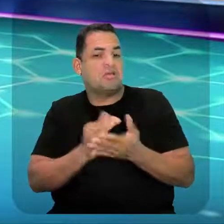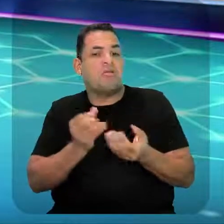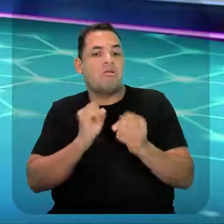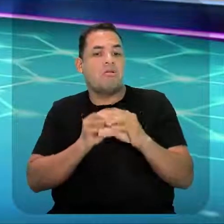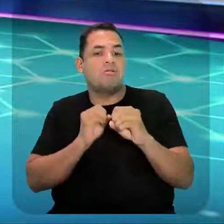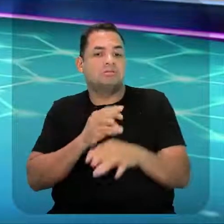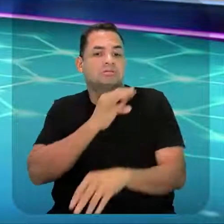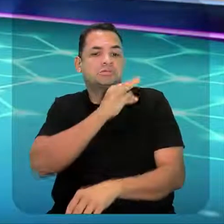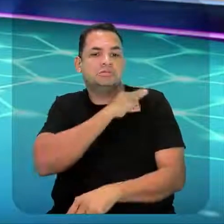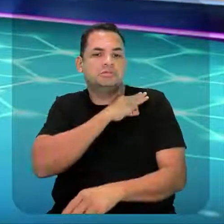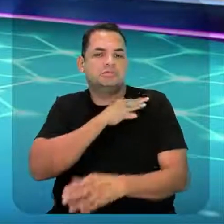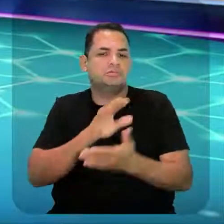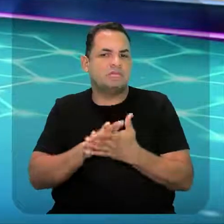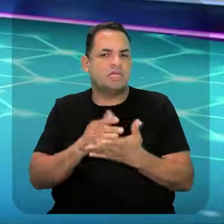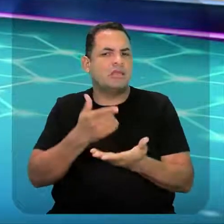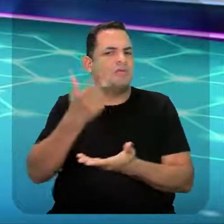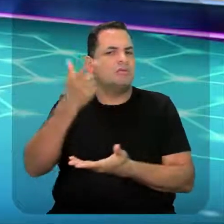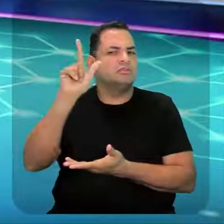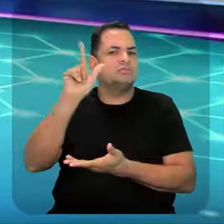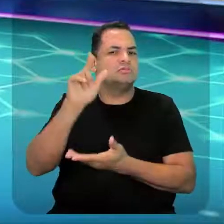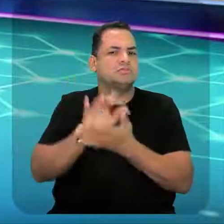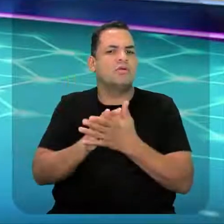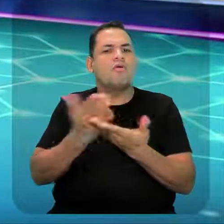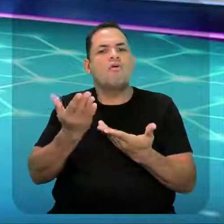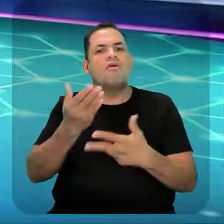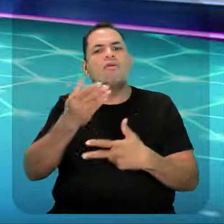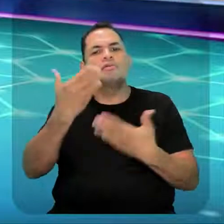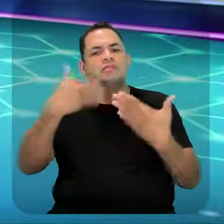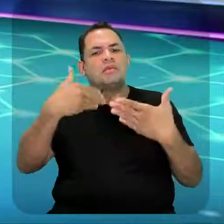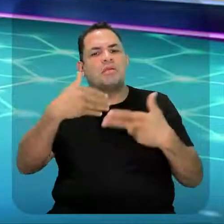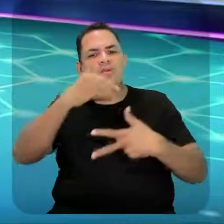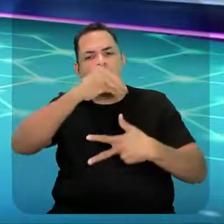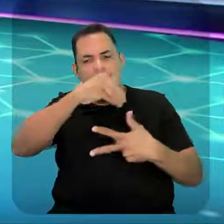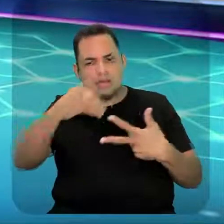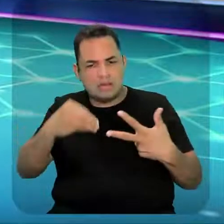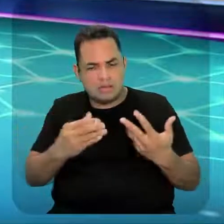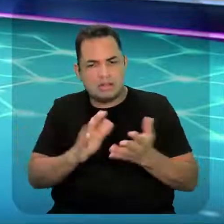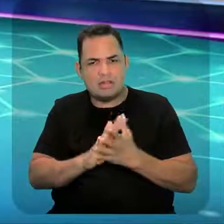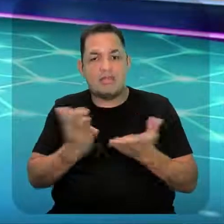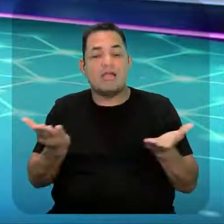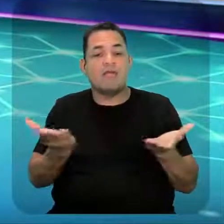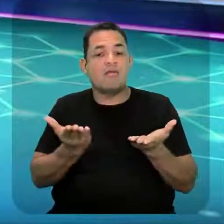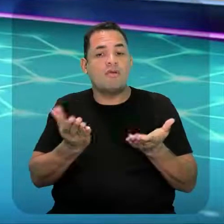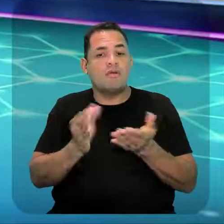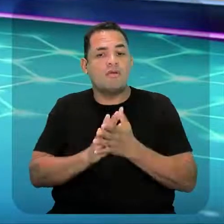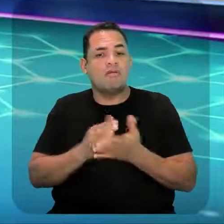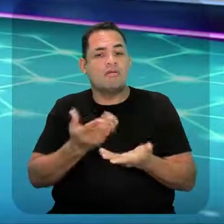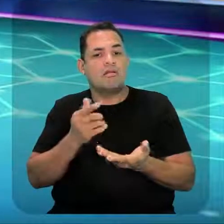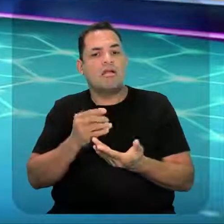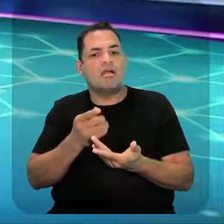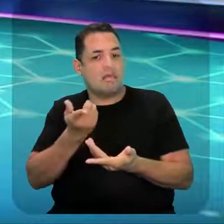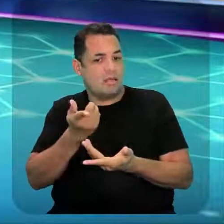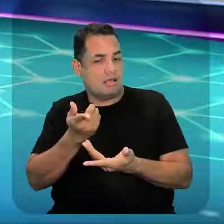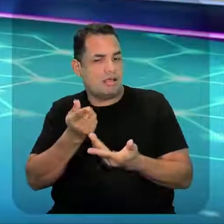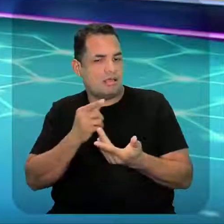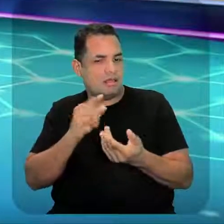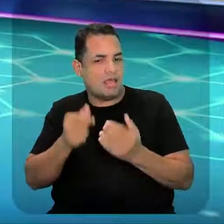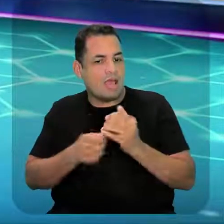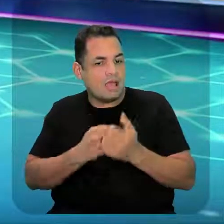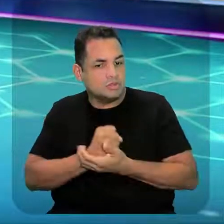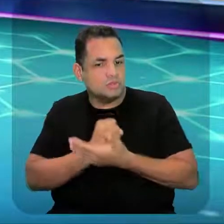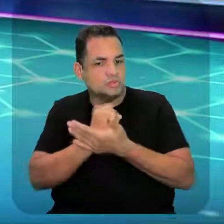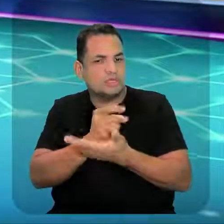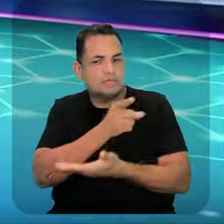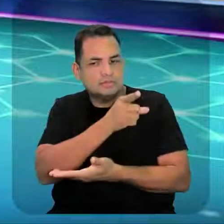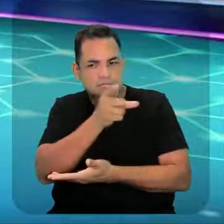querendo ainda fazer Enem e ir mais além um pouco, né? Então a gente está aqui para tentar auxiliar vocês nisso.